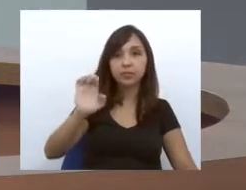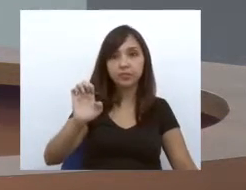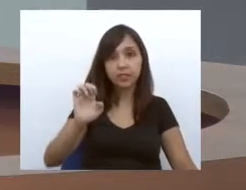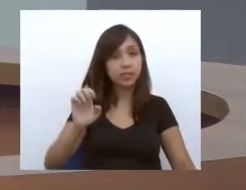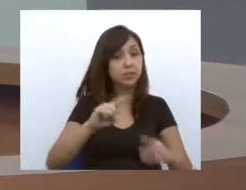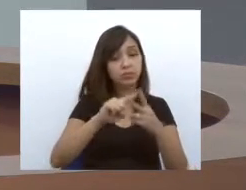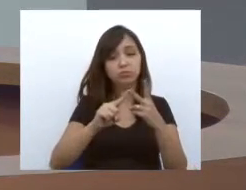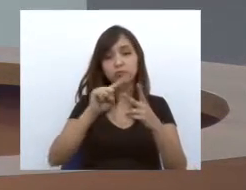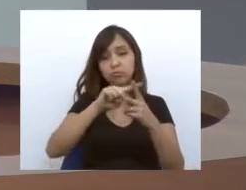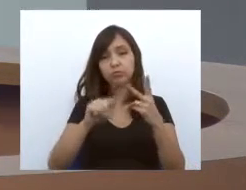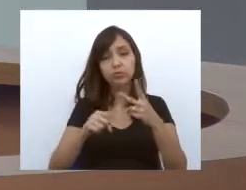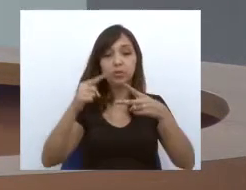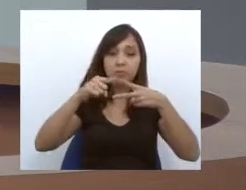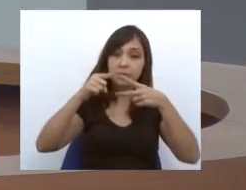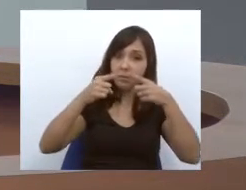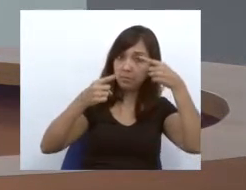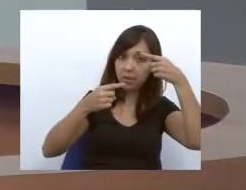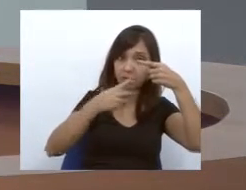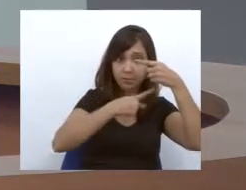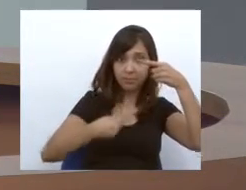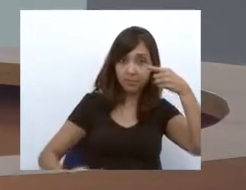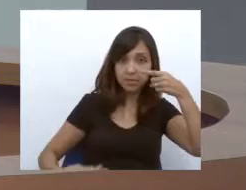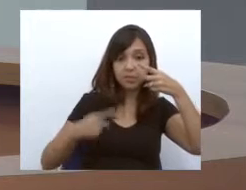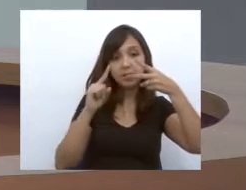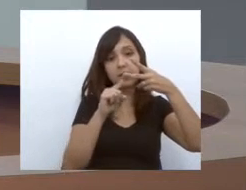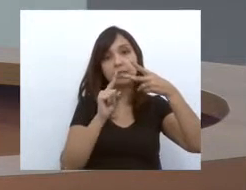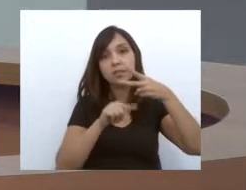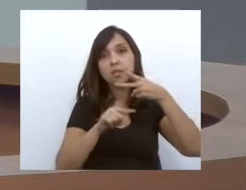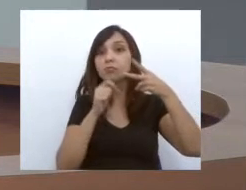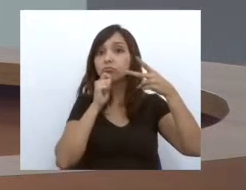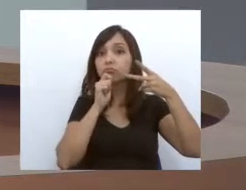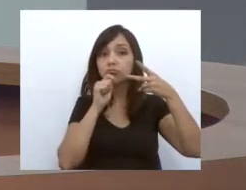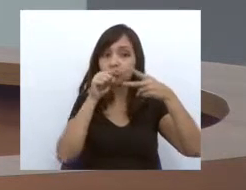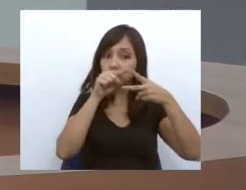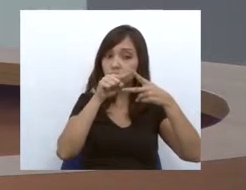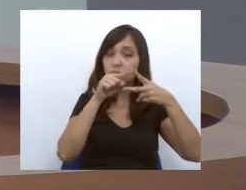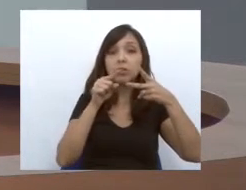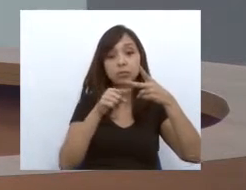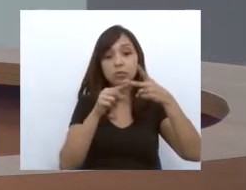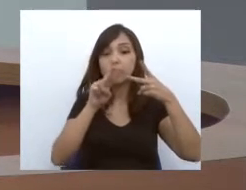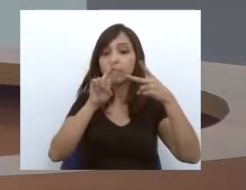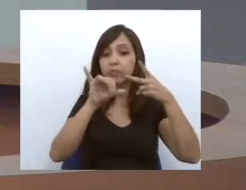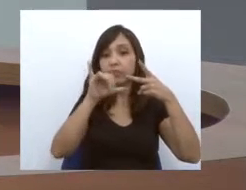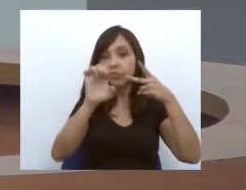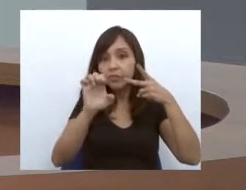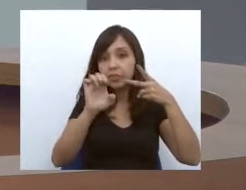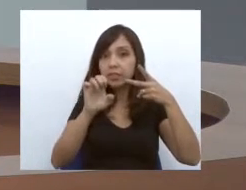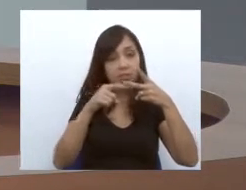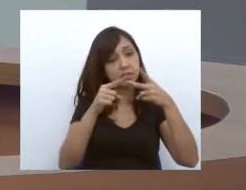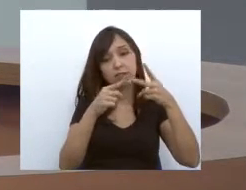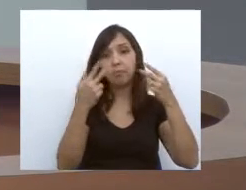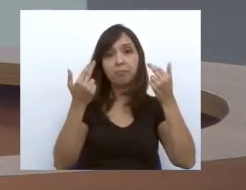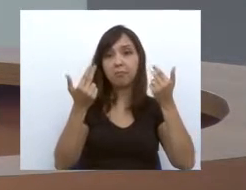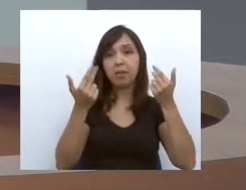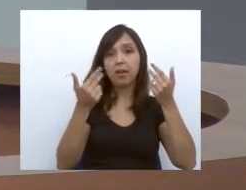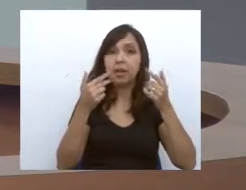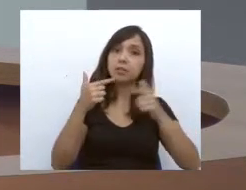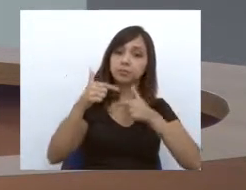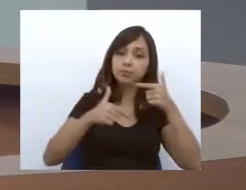presidência e exercício. O vice-presidente, na ausência do presidente da casa, exerce as mesmas funções.